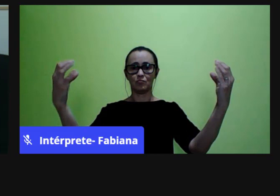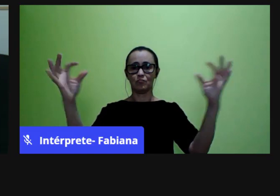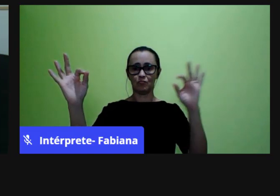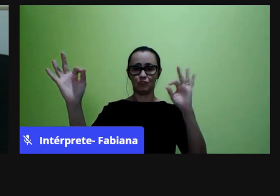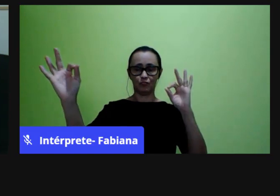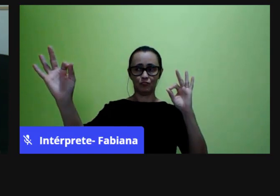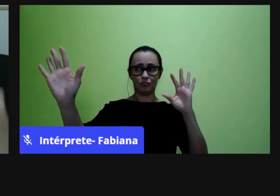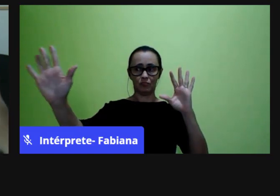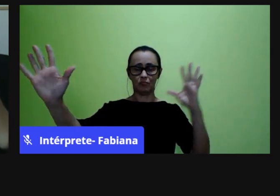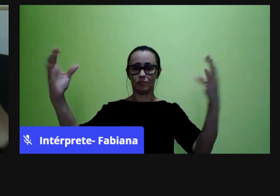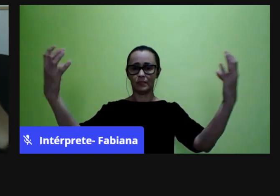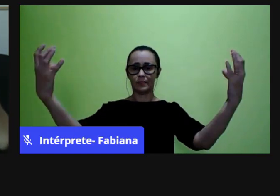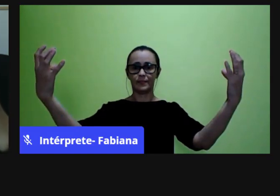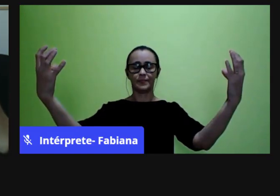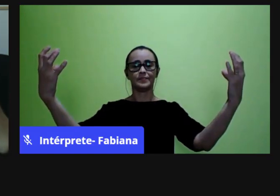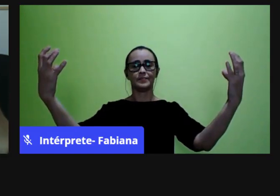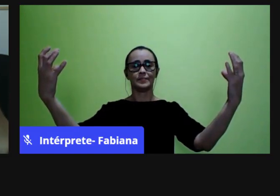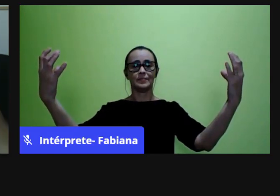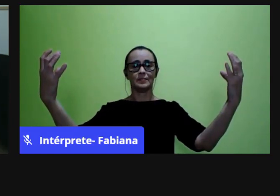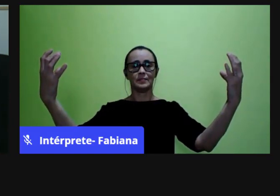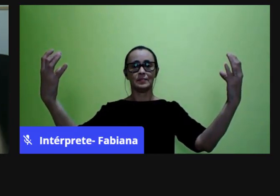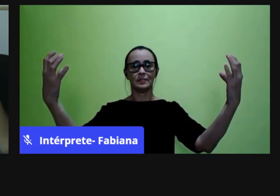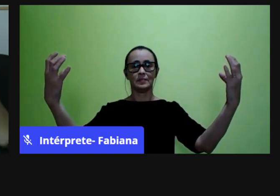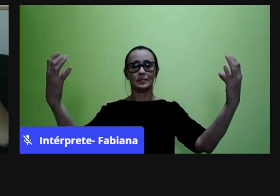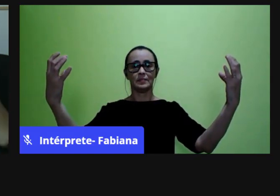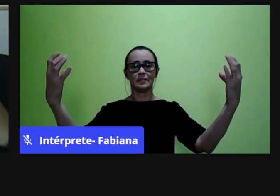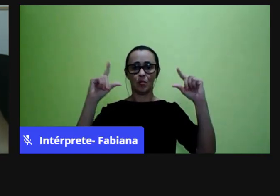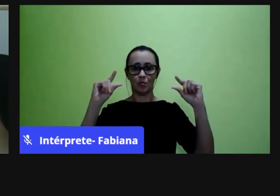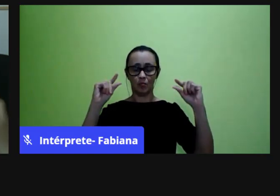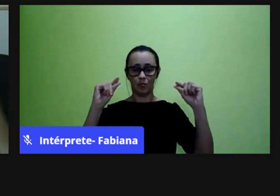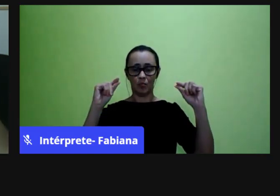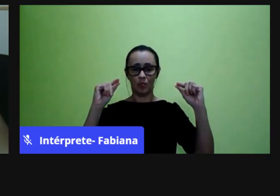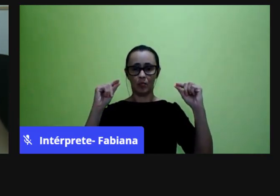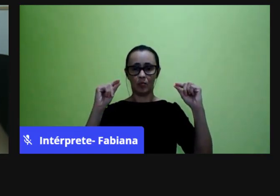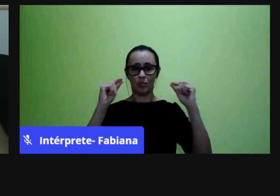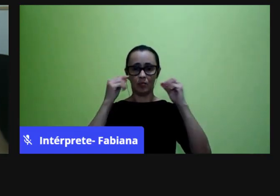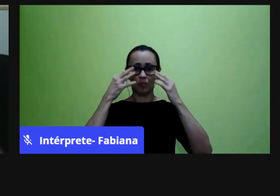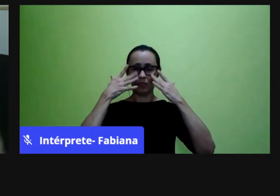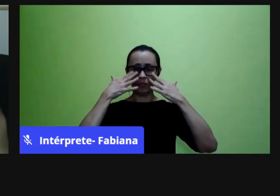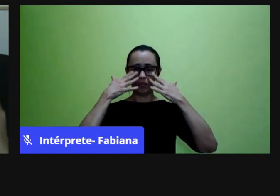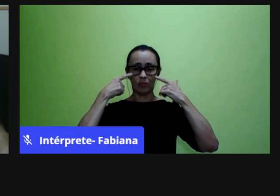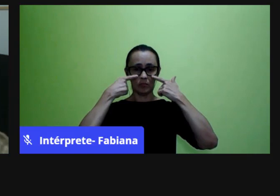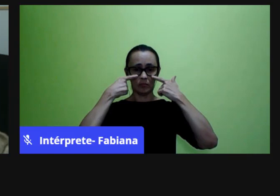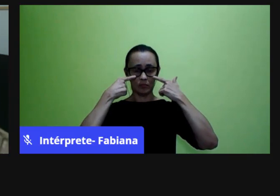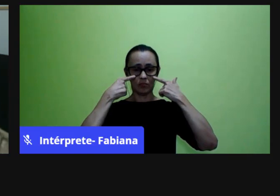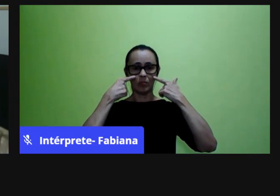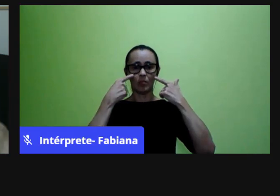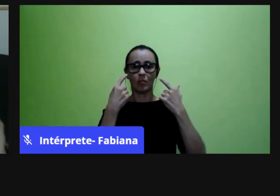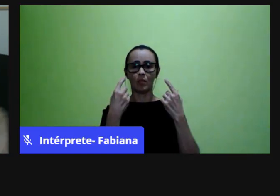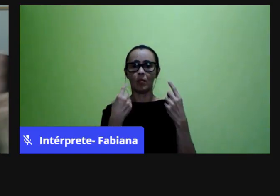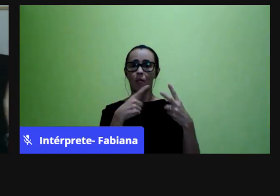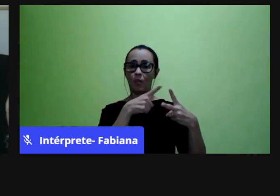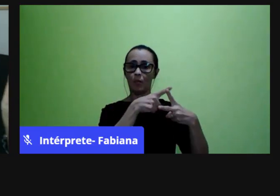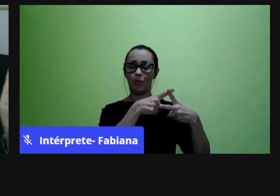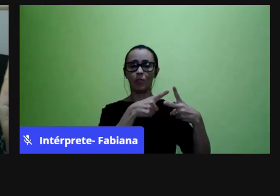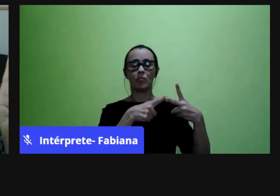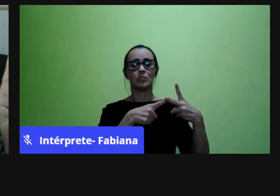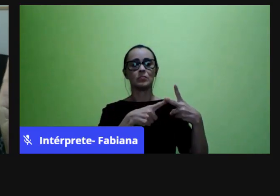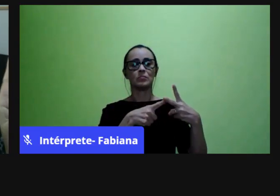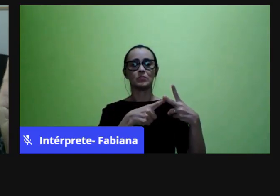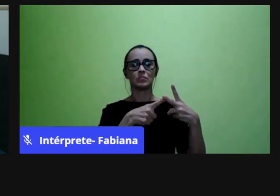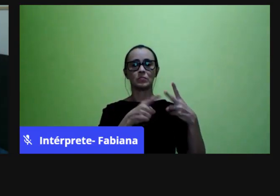menos? Então, para tirar reflexo dos olhos, dos óculos, né, eu coloco duas fontes de luz na